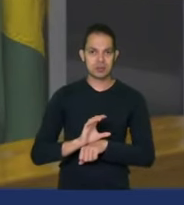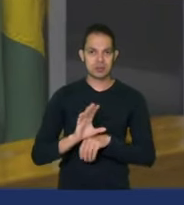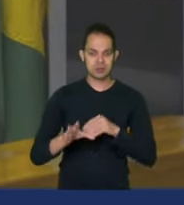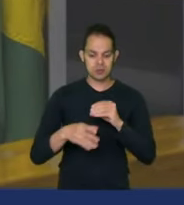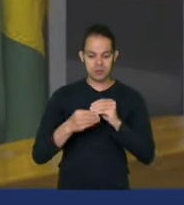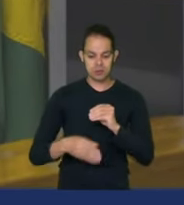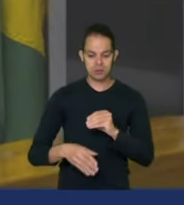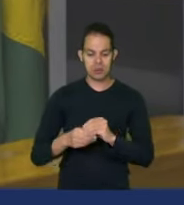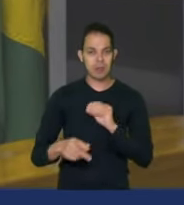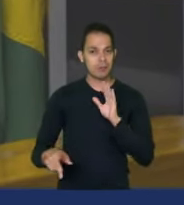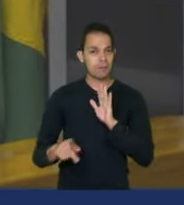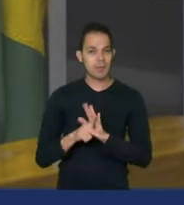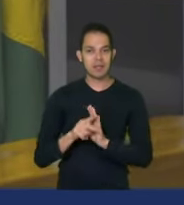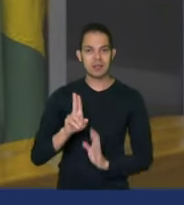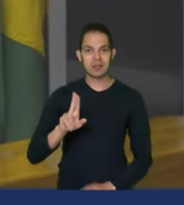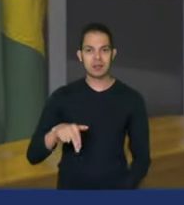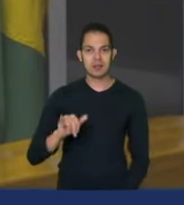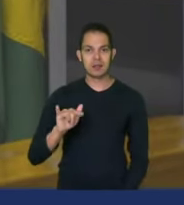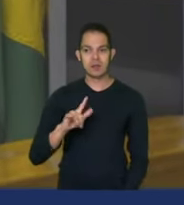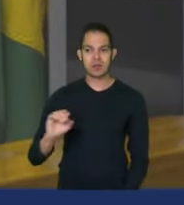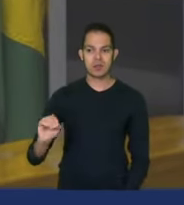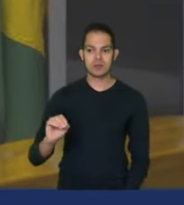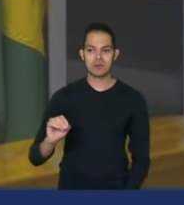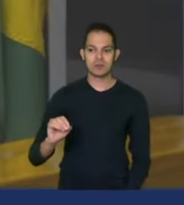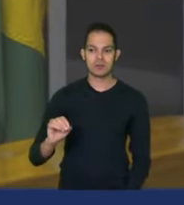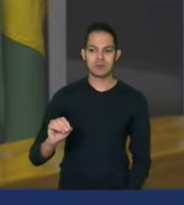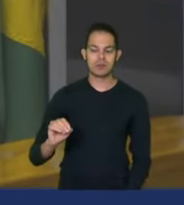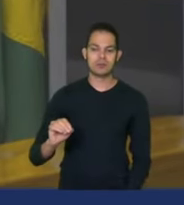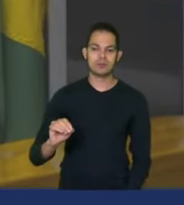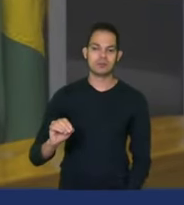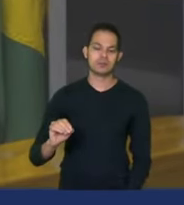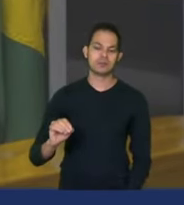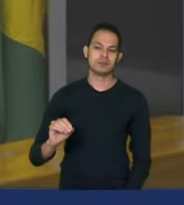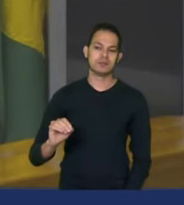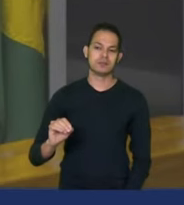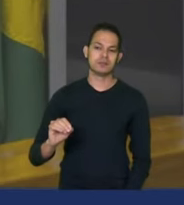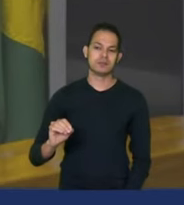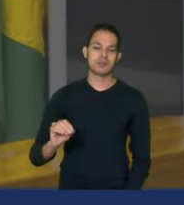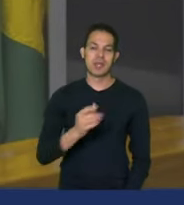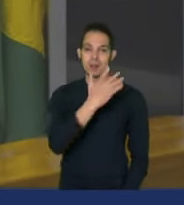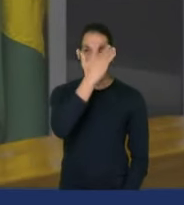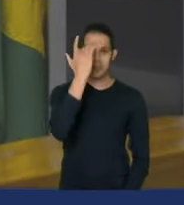União, razão pela qual os constituintes